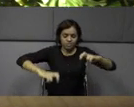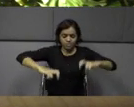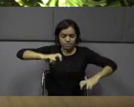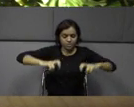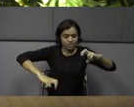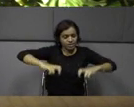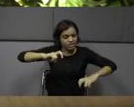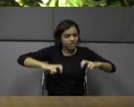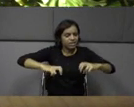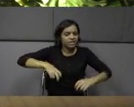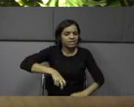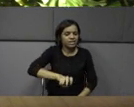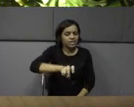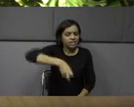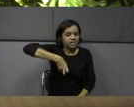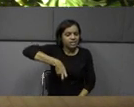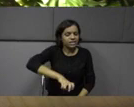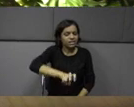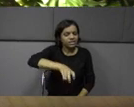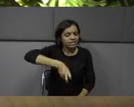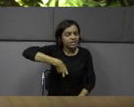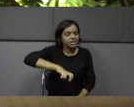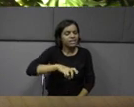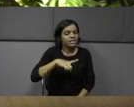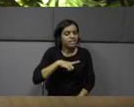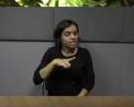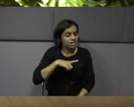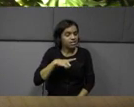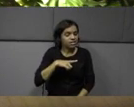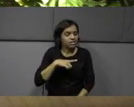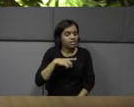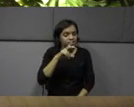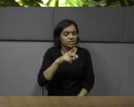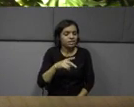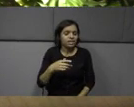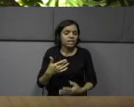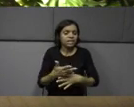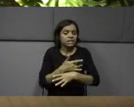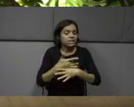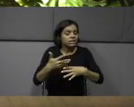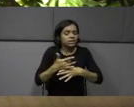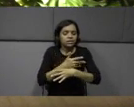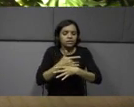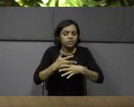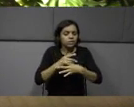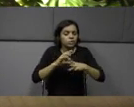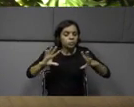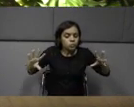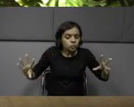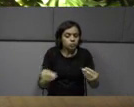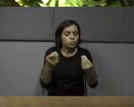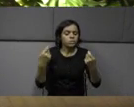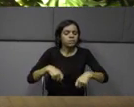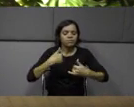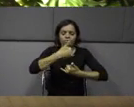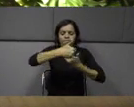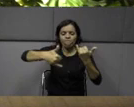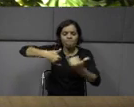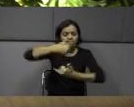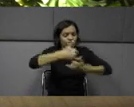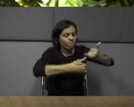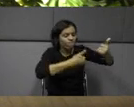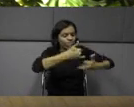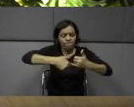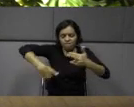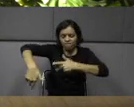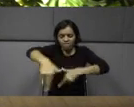perspectiva muito a partir dos estudos de ángel de que a cidade inteira precisa ser uma grande brincadeira para adultos para crianças